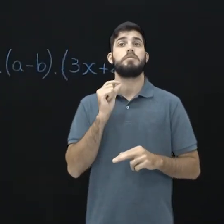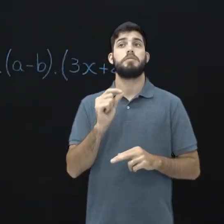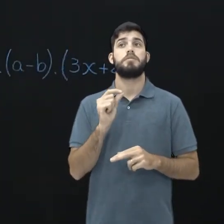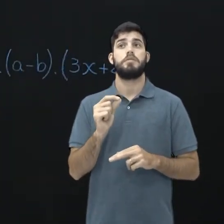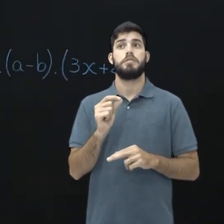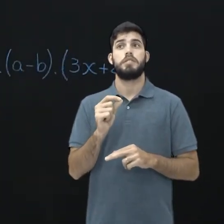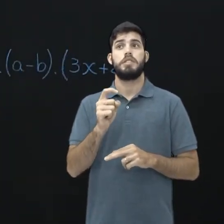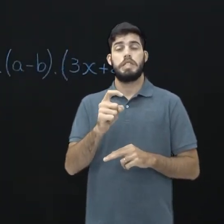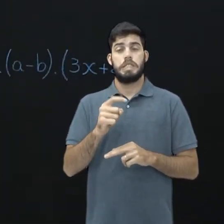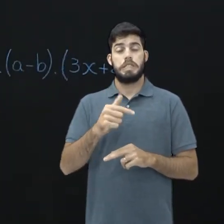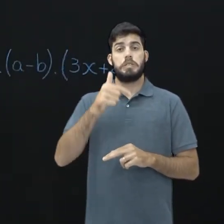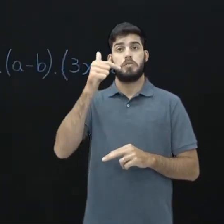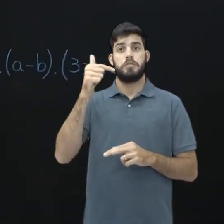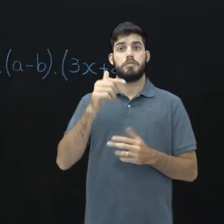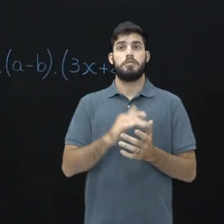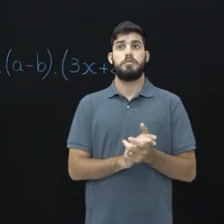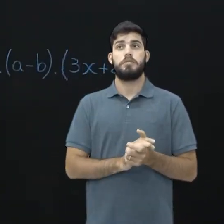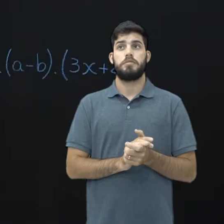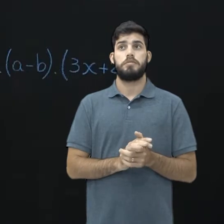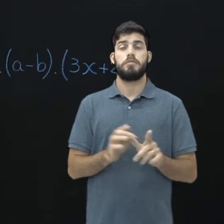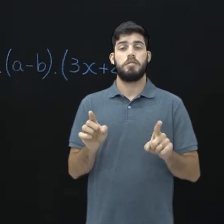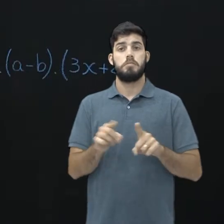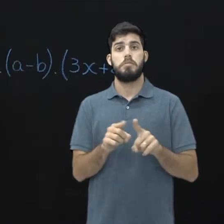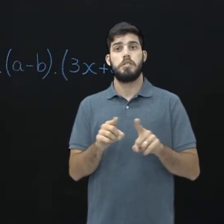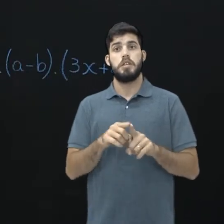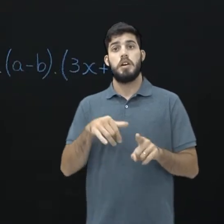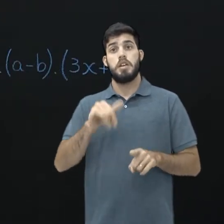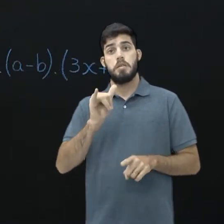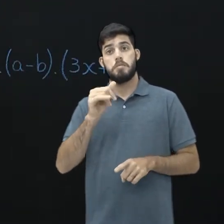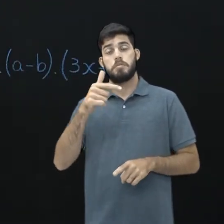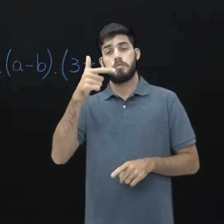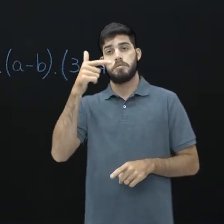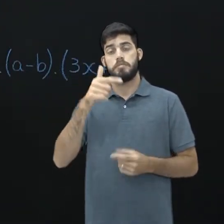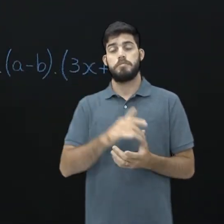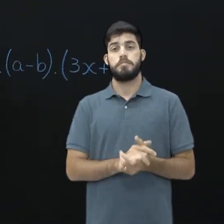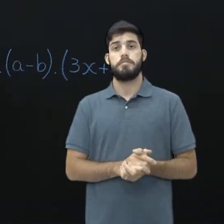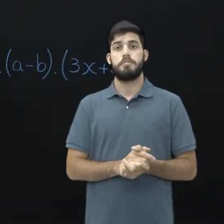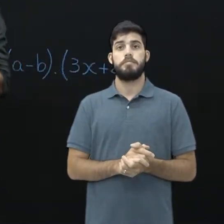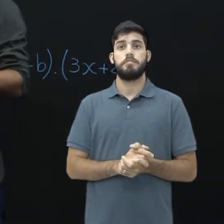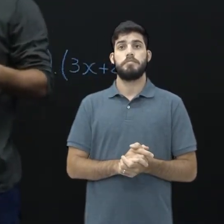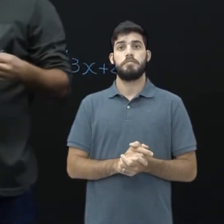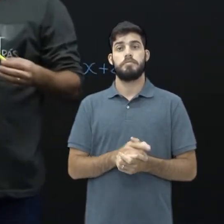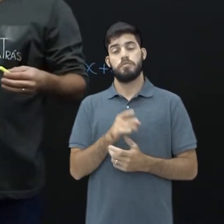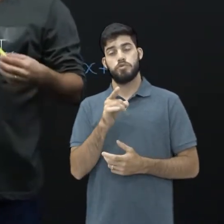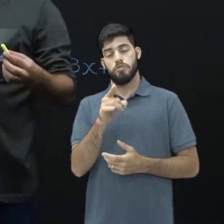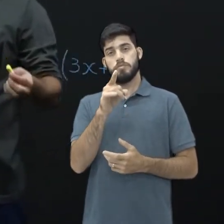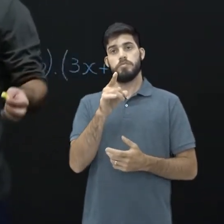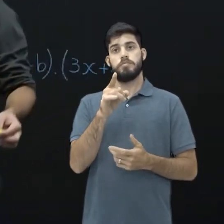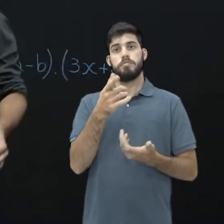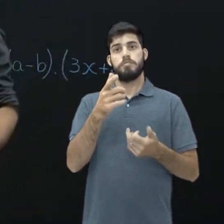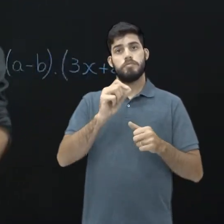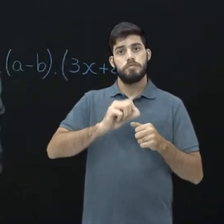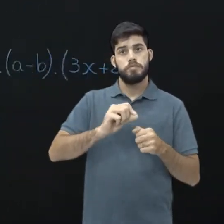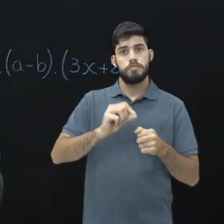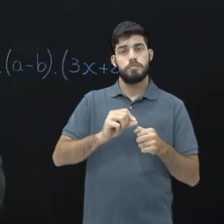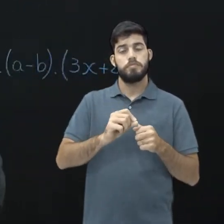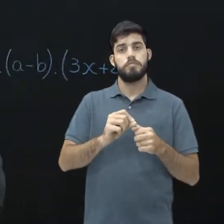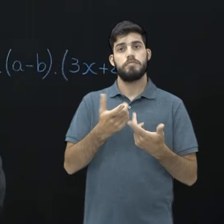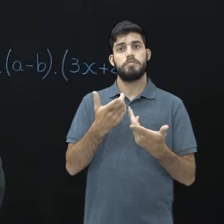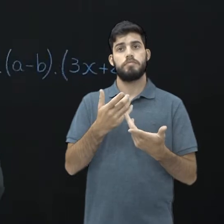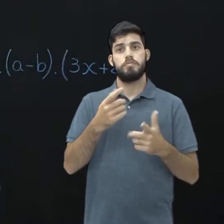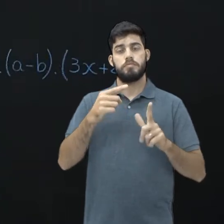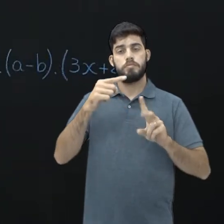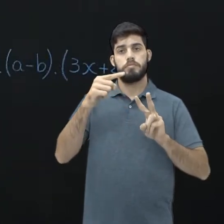tenho x ao quadrado e y ao quadrado. Só que, quando você faz essa extração da